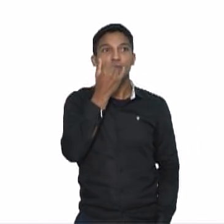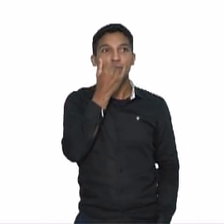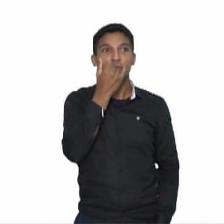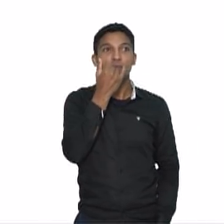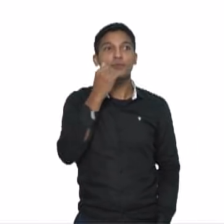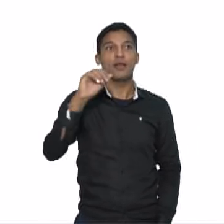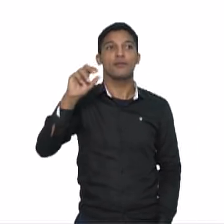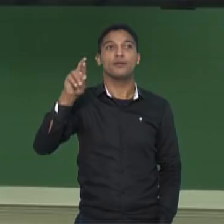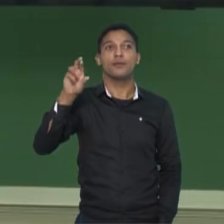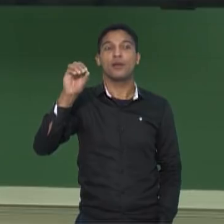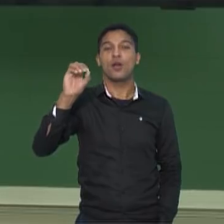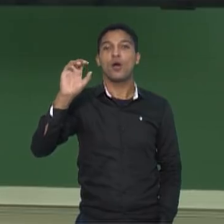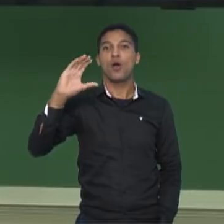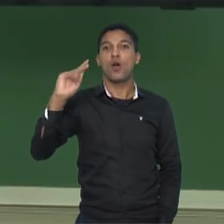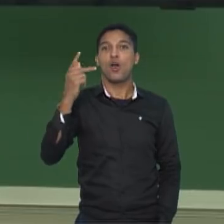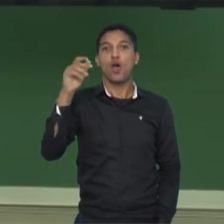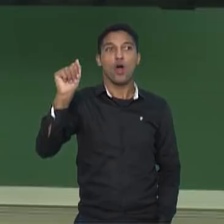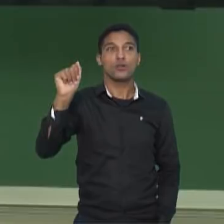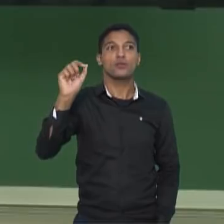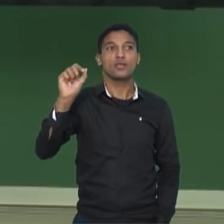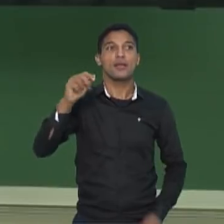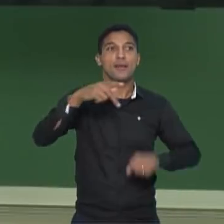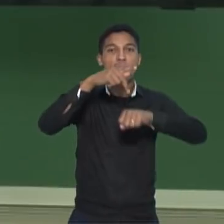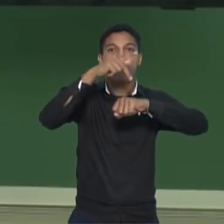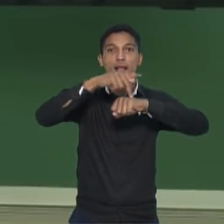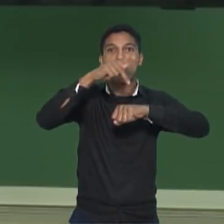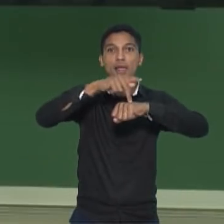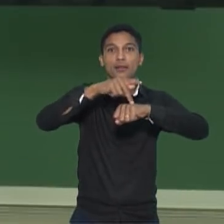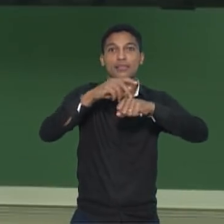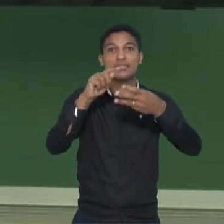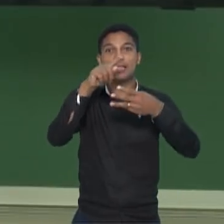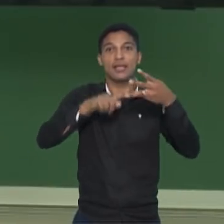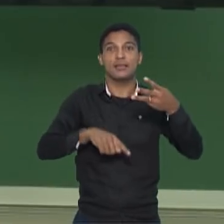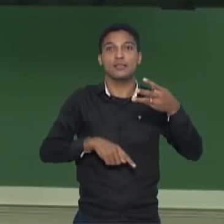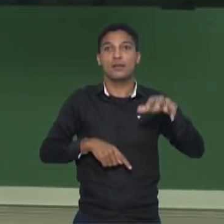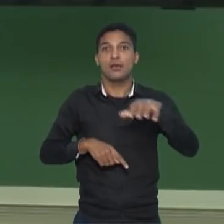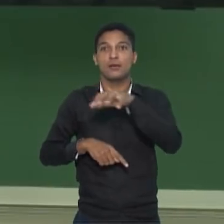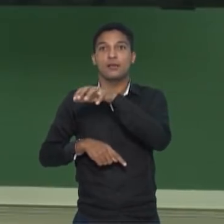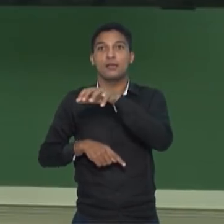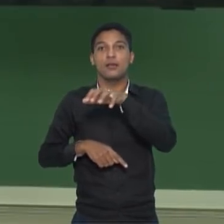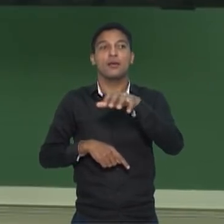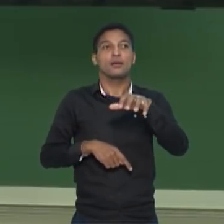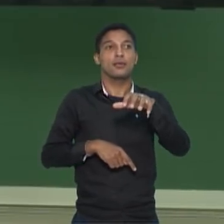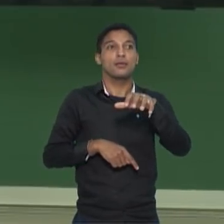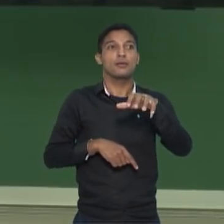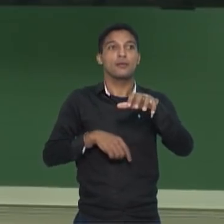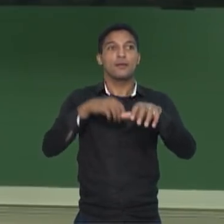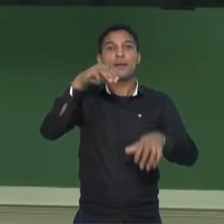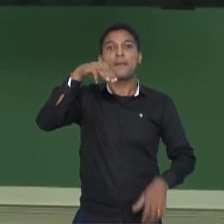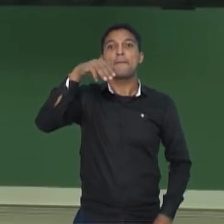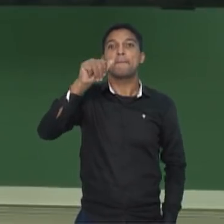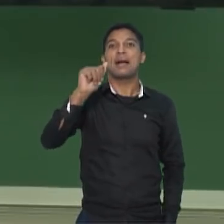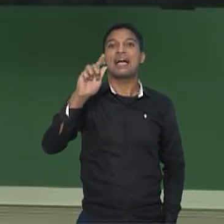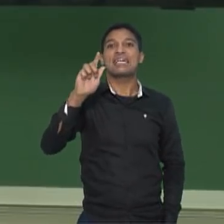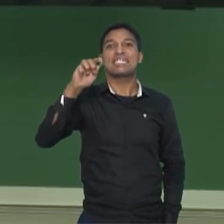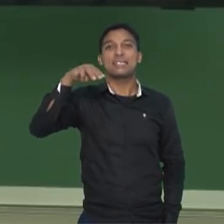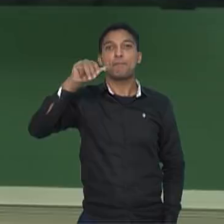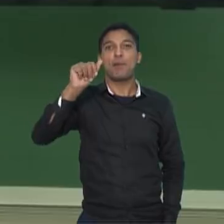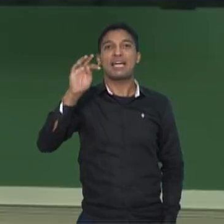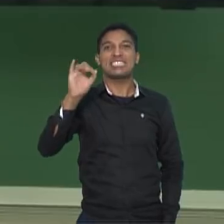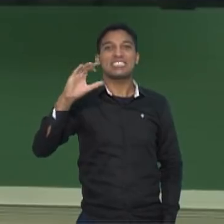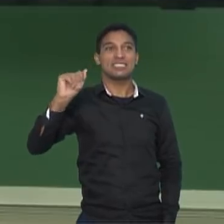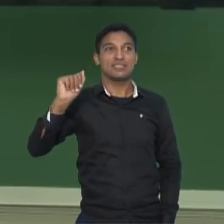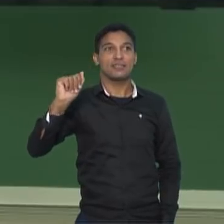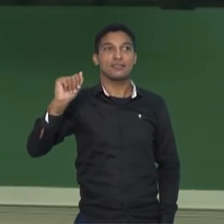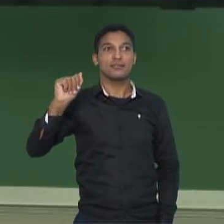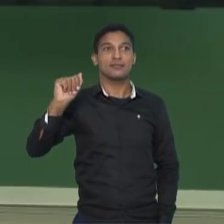magmática extrusiva e intrusiva. A palavra magmática, você já deve imaginar, magma.